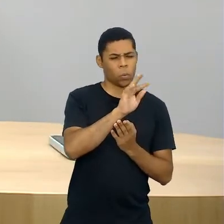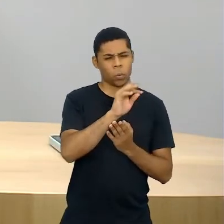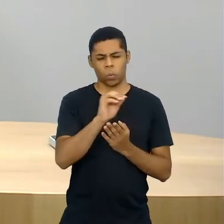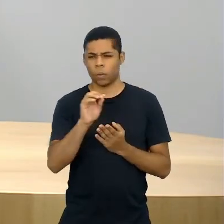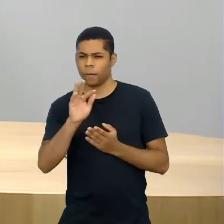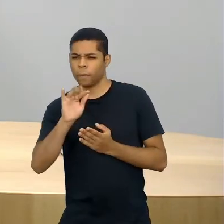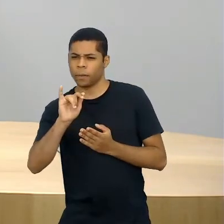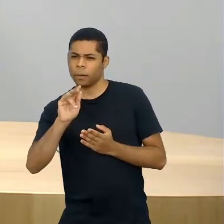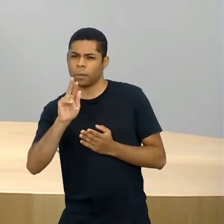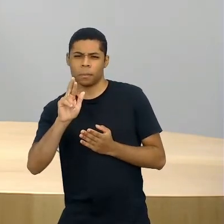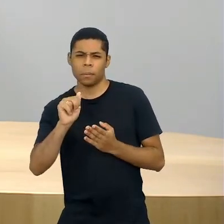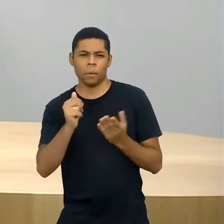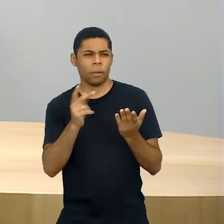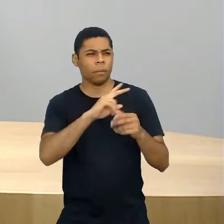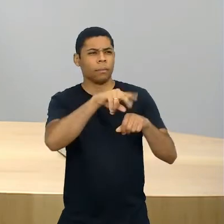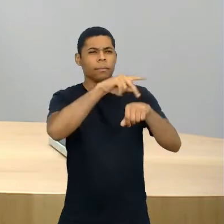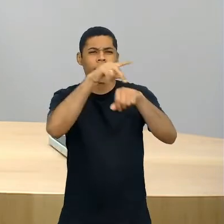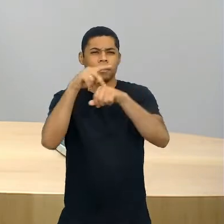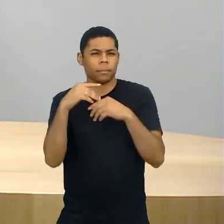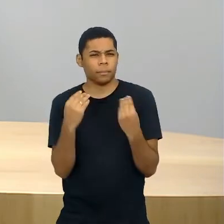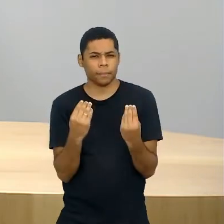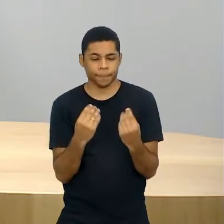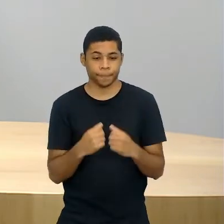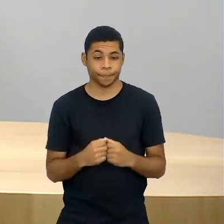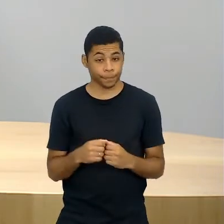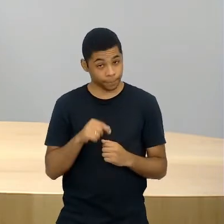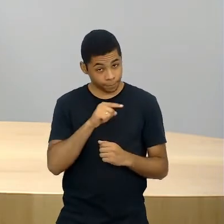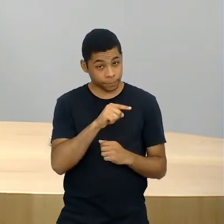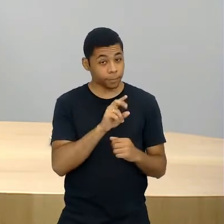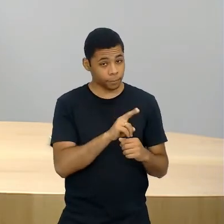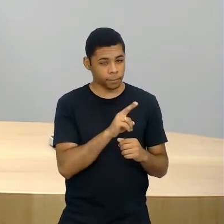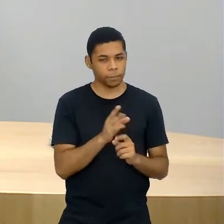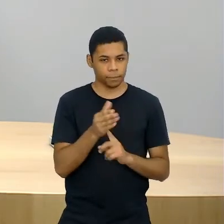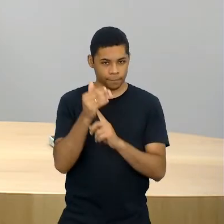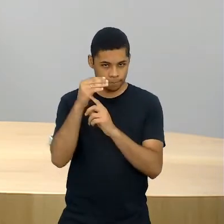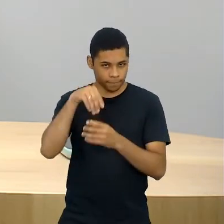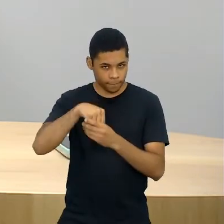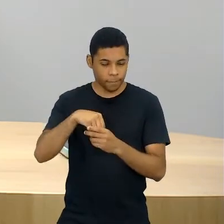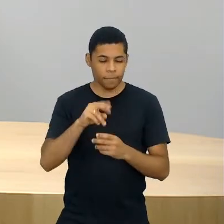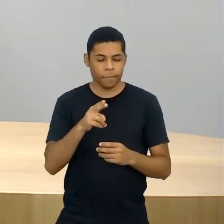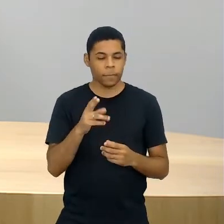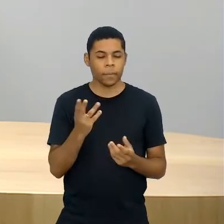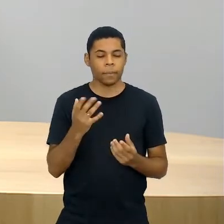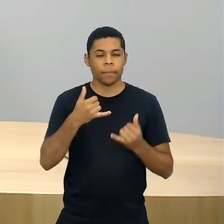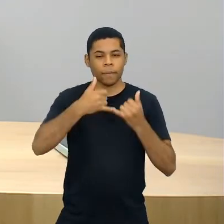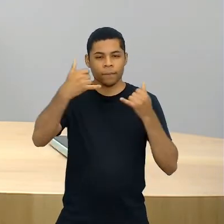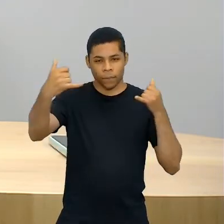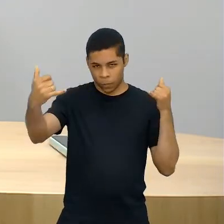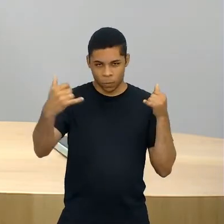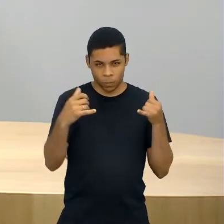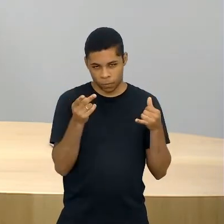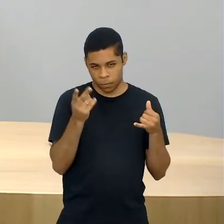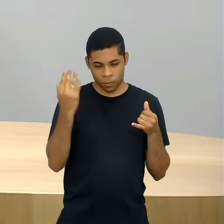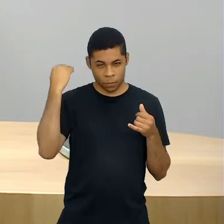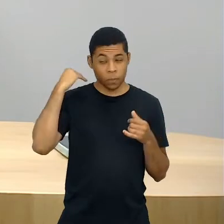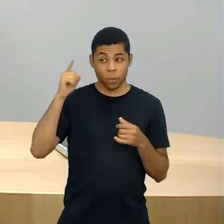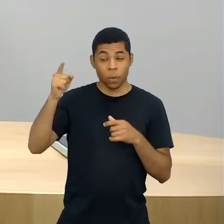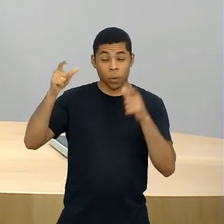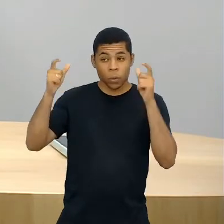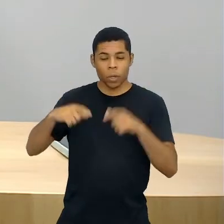aí também como, né, em cima da tecnologia de fibra, que são aqueles cabos lá utilizados aí